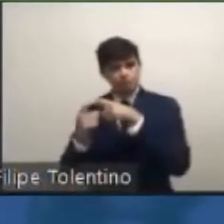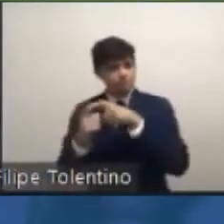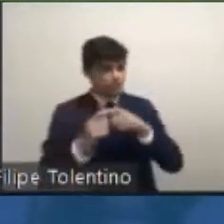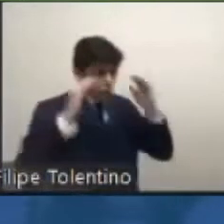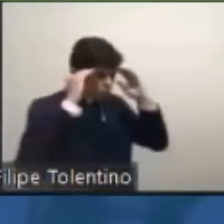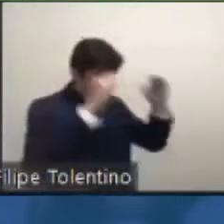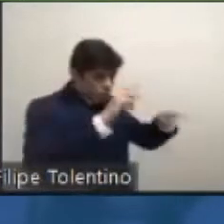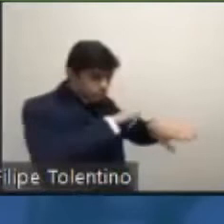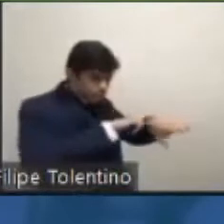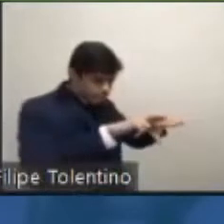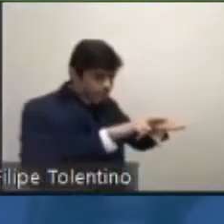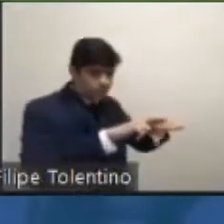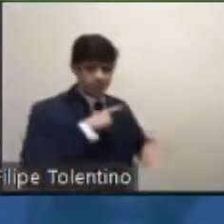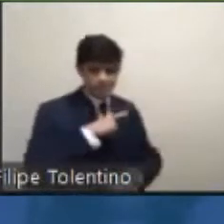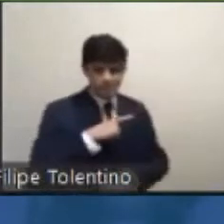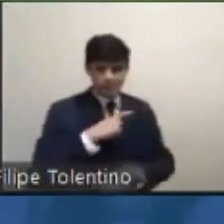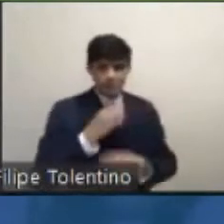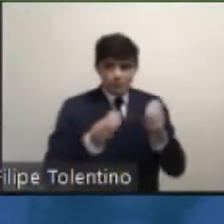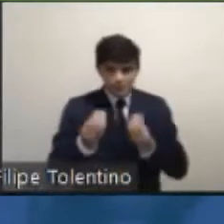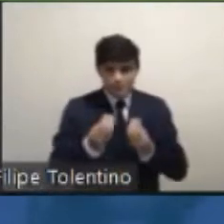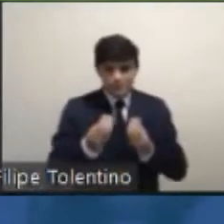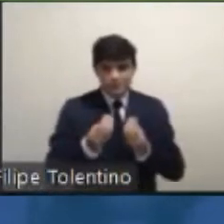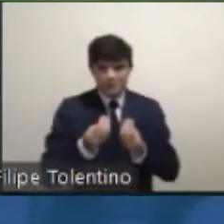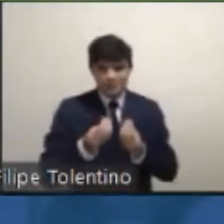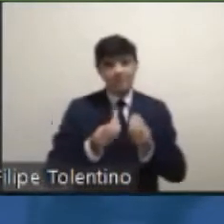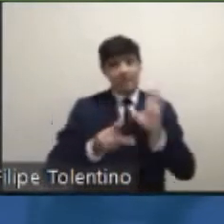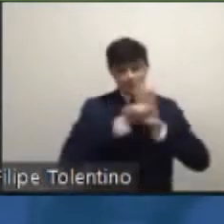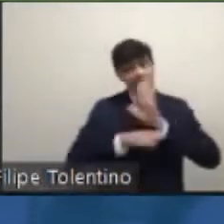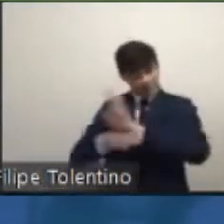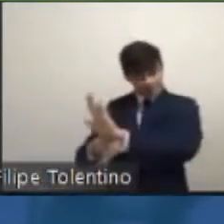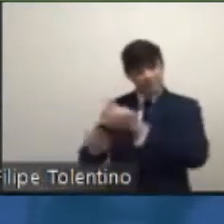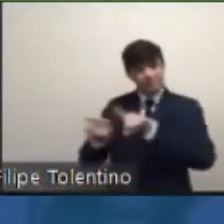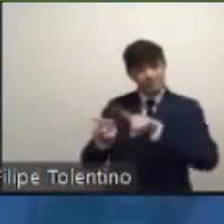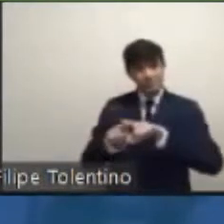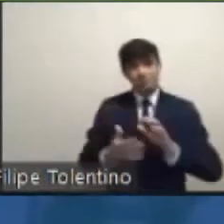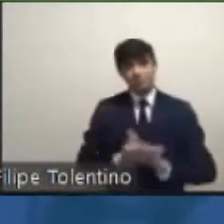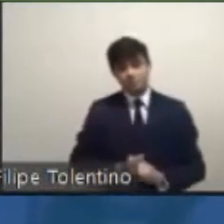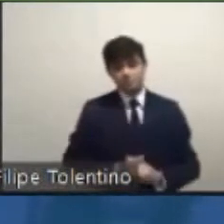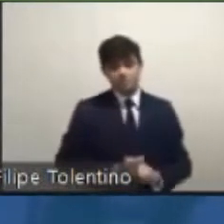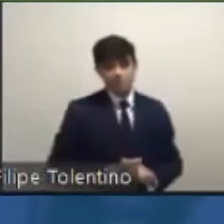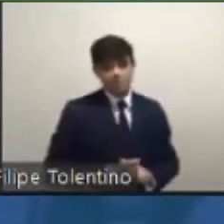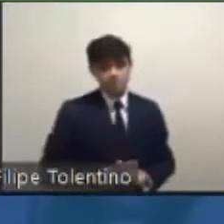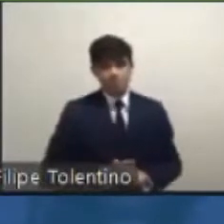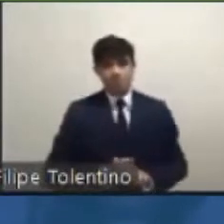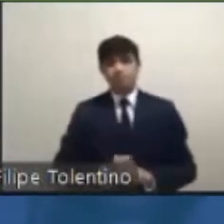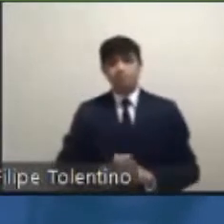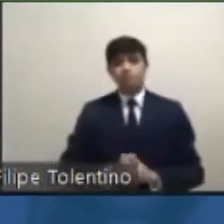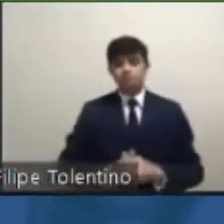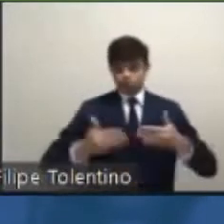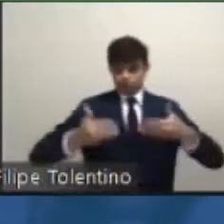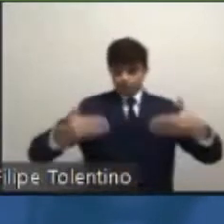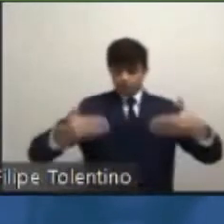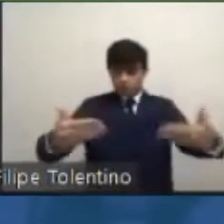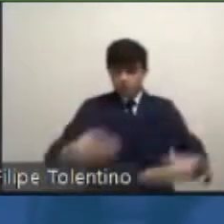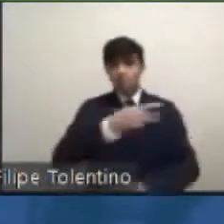alguns dispositivos legais que confirmam isso. Por exemplo, essa portaria do Ministério da Saúde mostra que a responsabilidade pelo êxito do